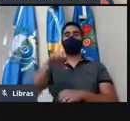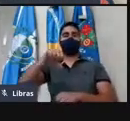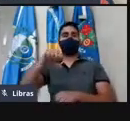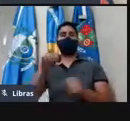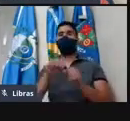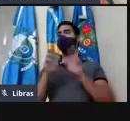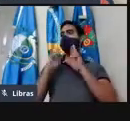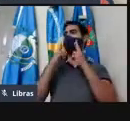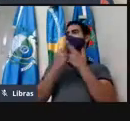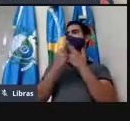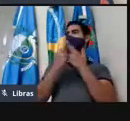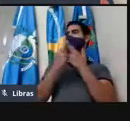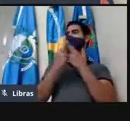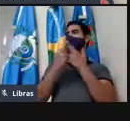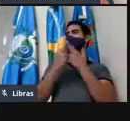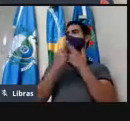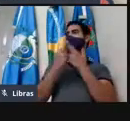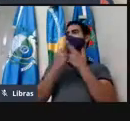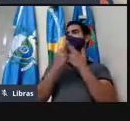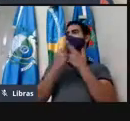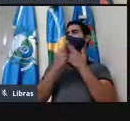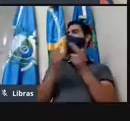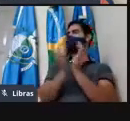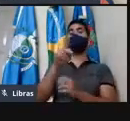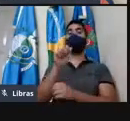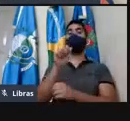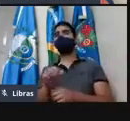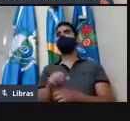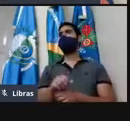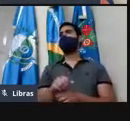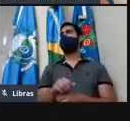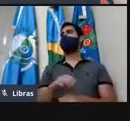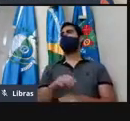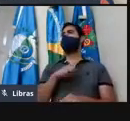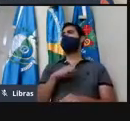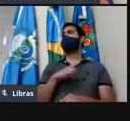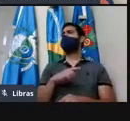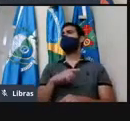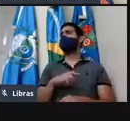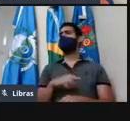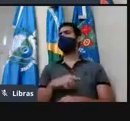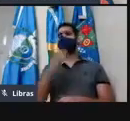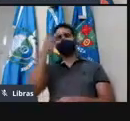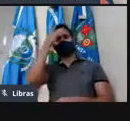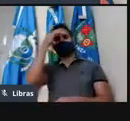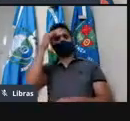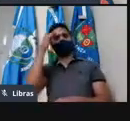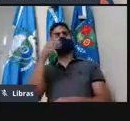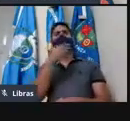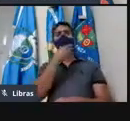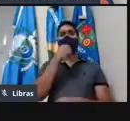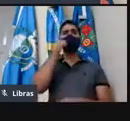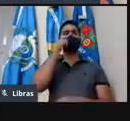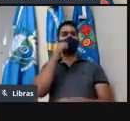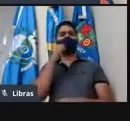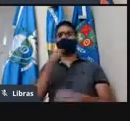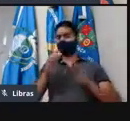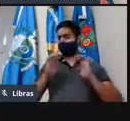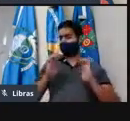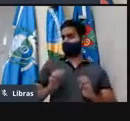convenção do Patriota, do nosso partido, que nós saímos com uma nominata extremamente competitiva, com homens e mulheres